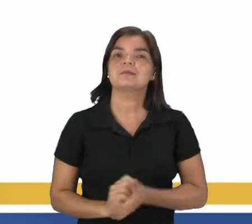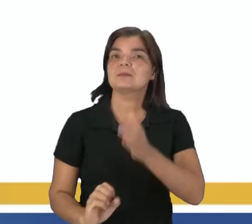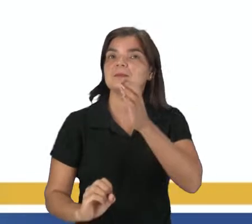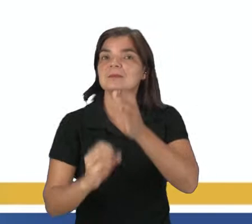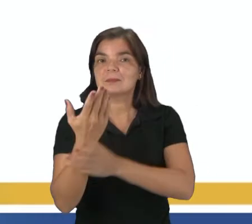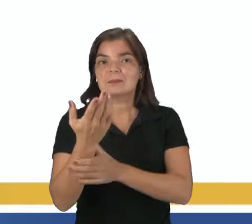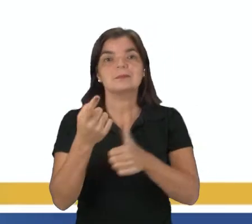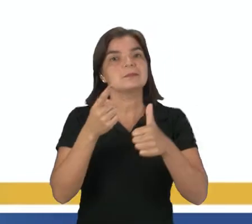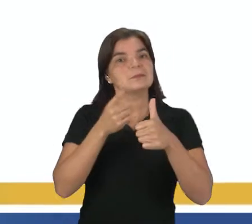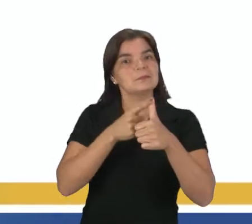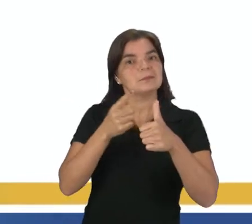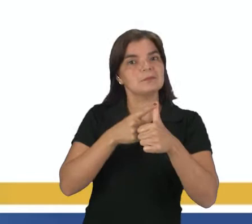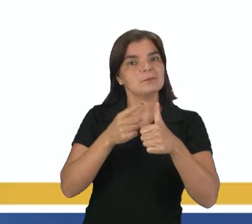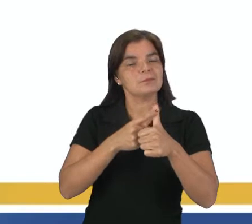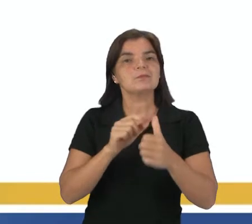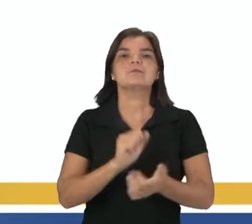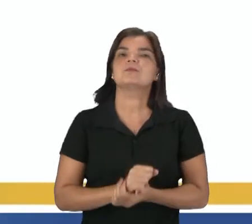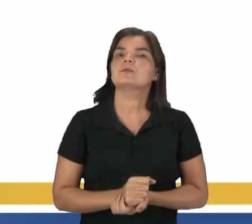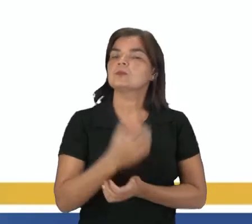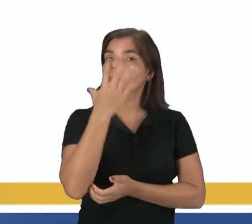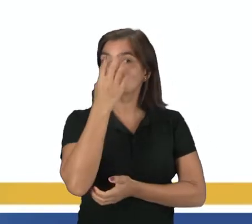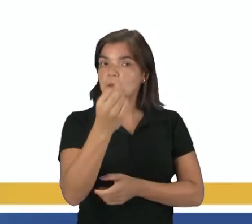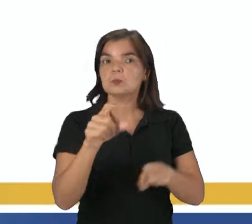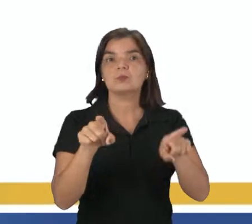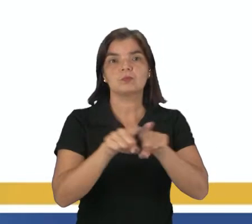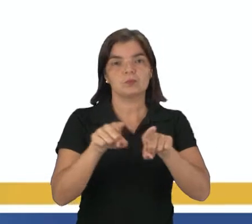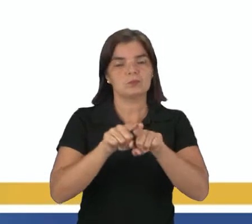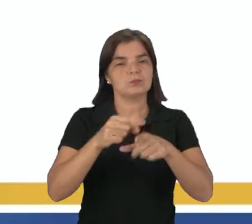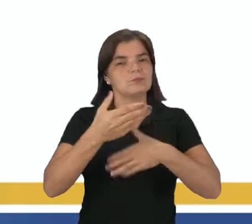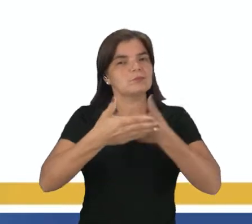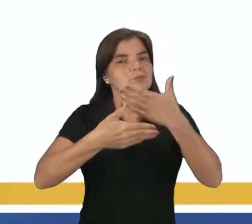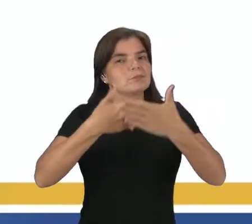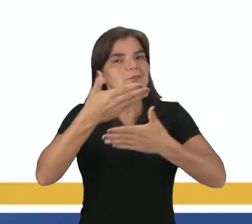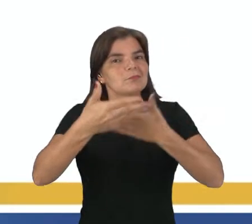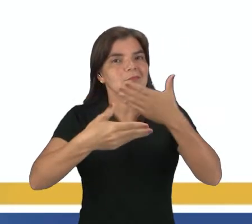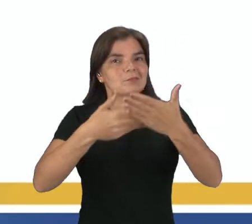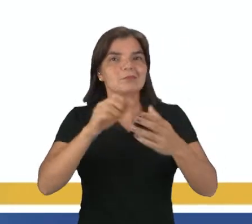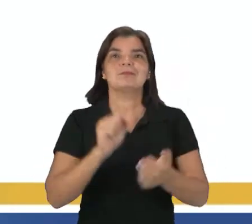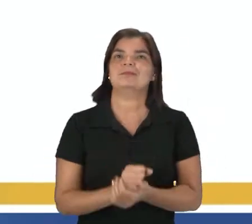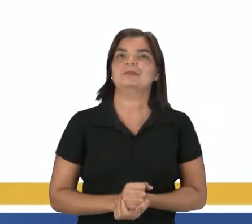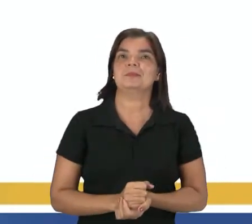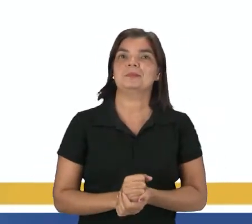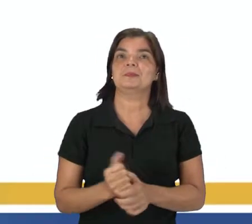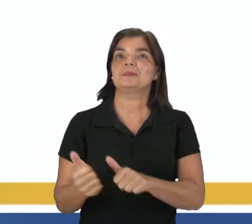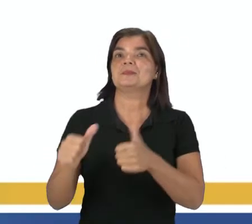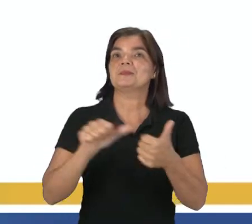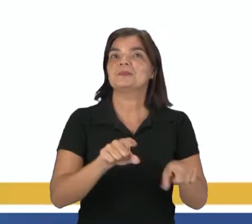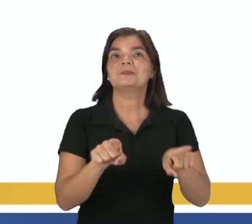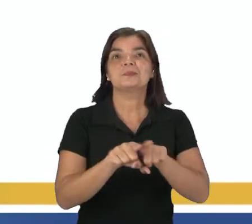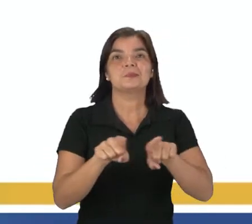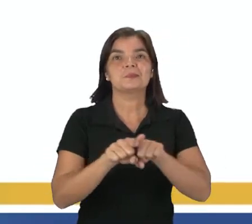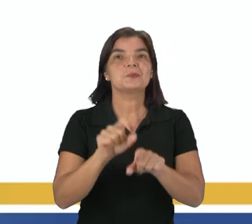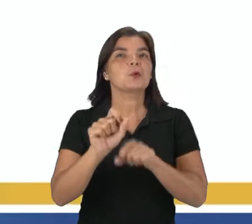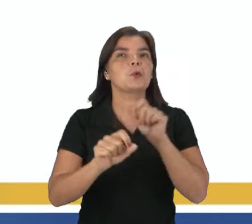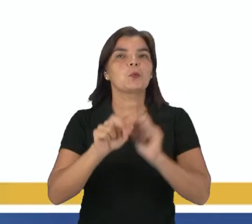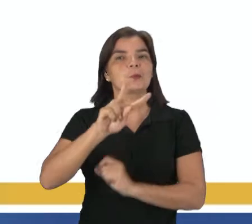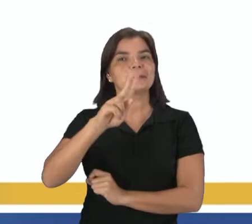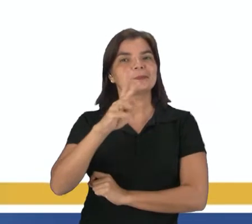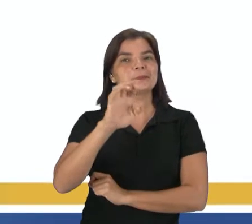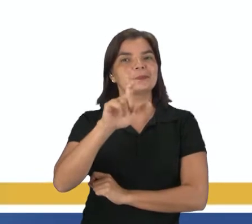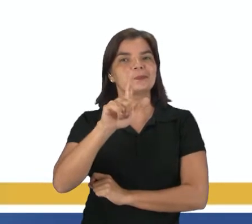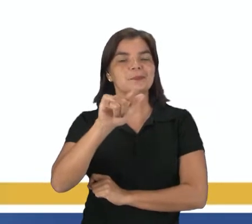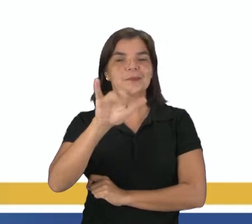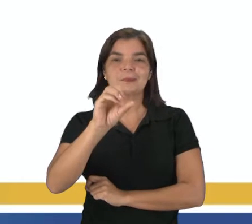Surge a primeira fotografia feita com uma câmera por meio de um processo que foi batizado de heliografia por Niepce.